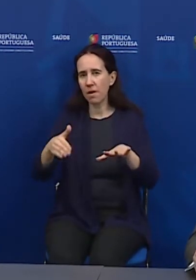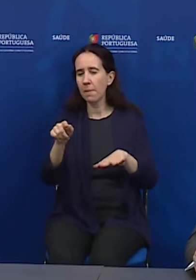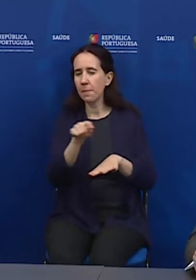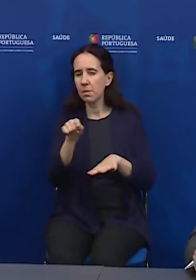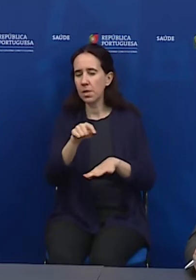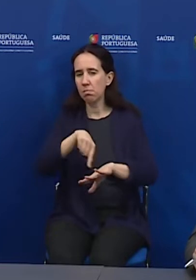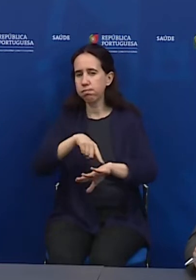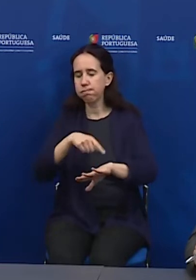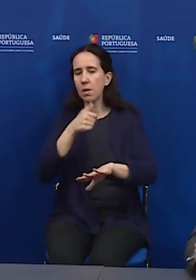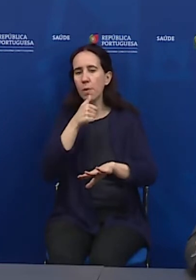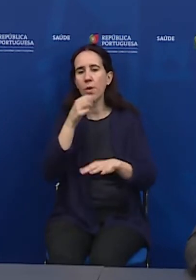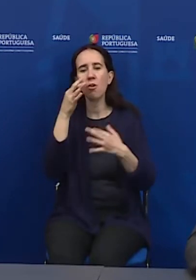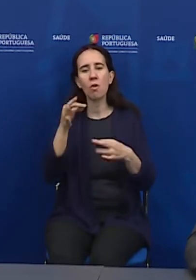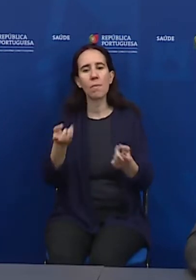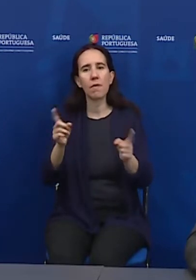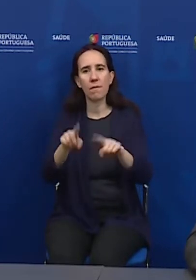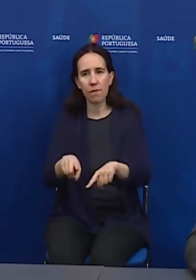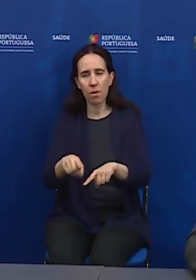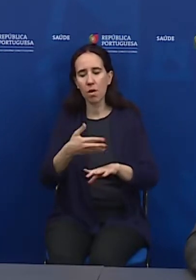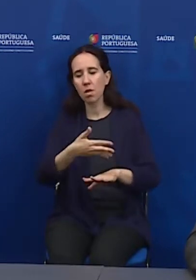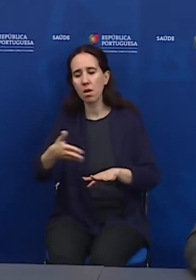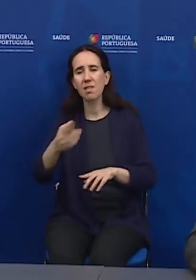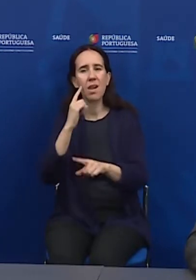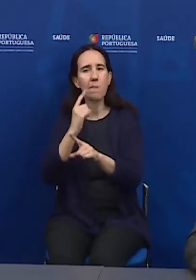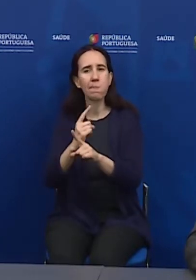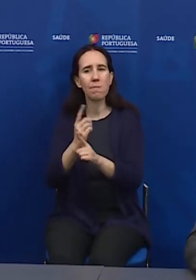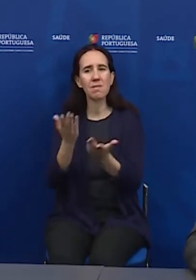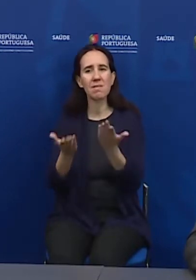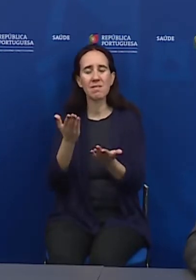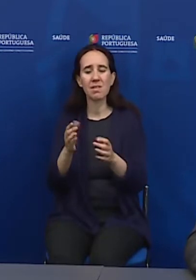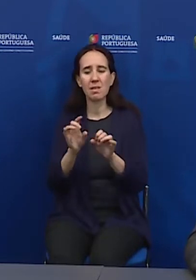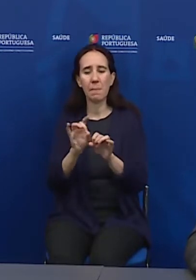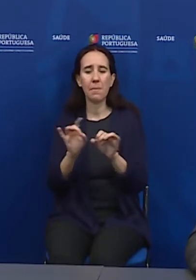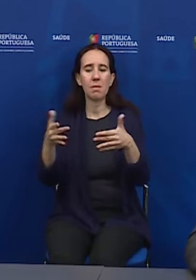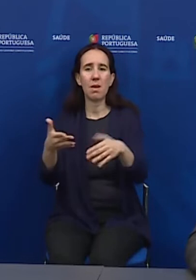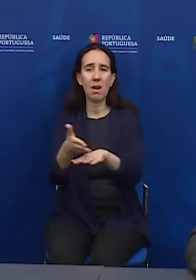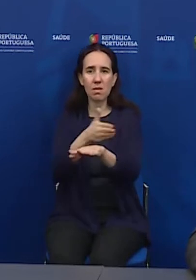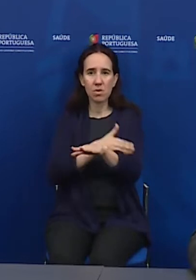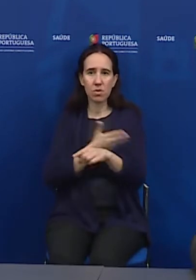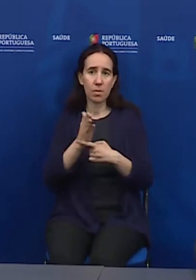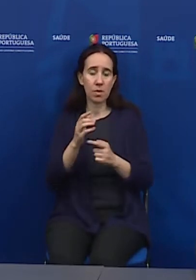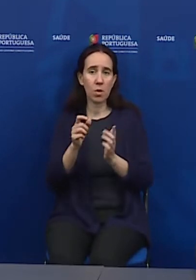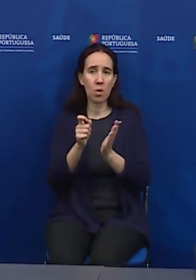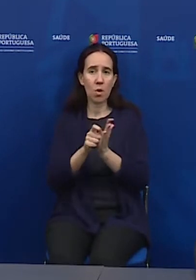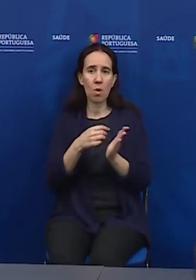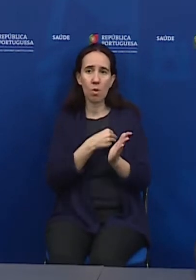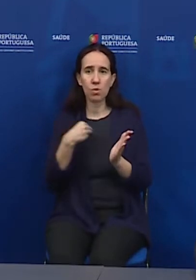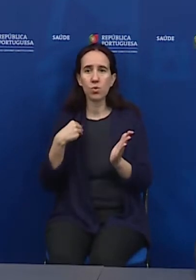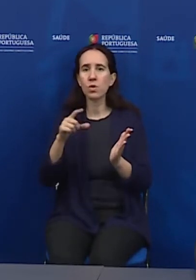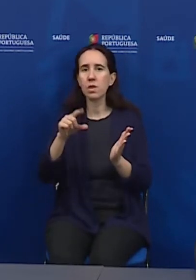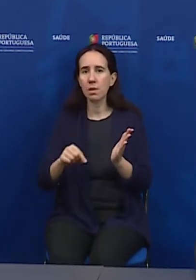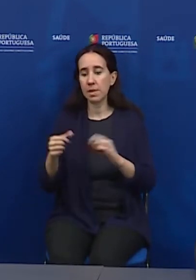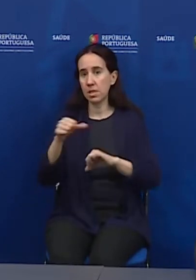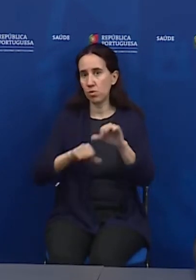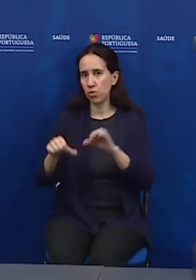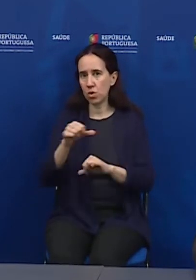meses a voltar à normalidade, àquilo que era antes da pandemia, nomeadamente a realização de consultas e também de